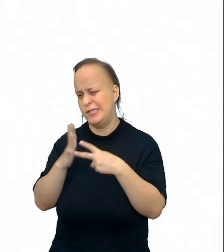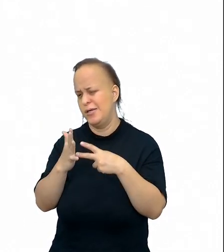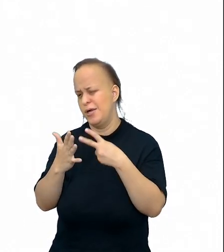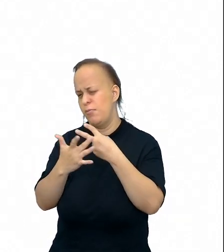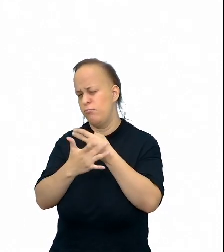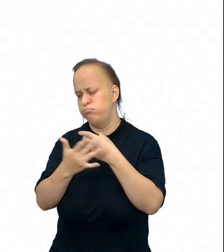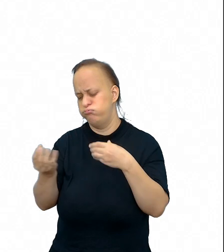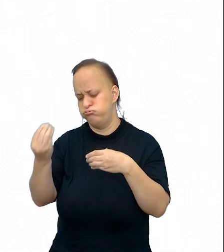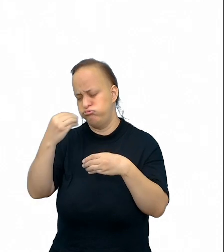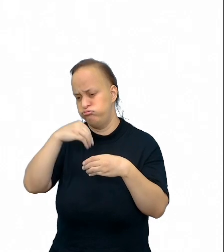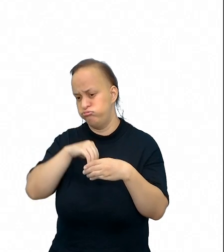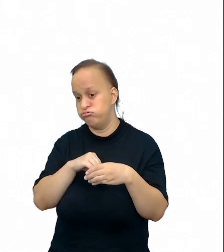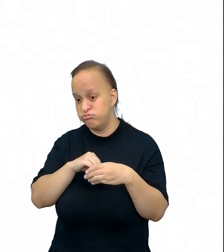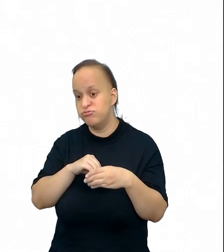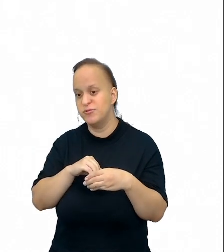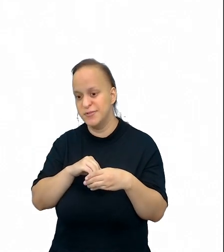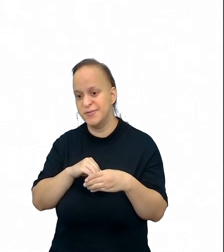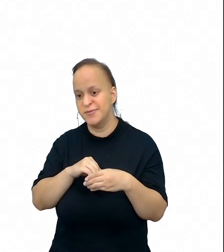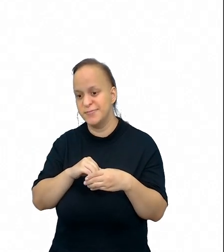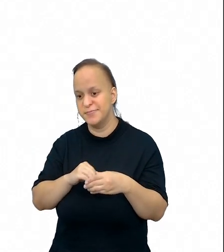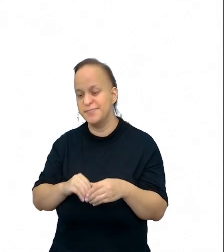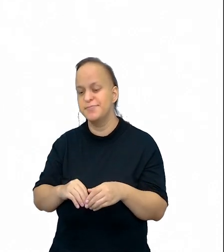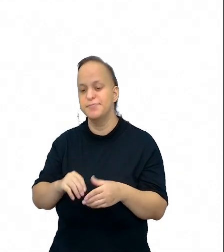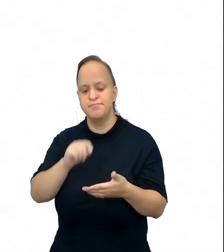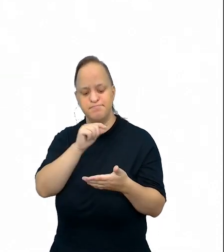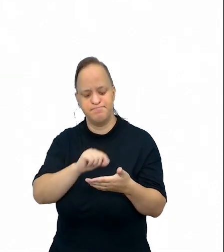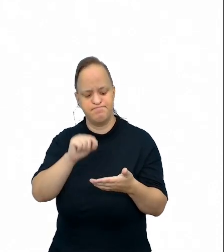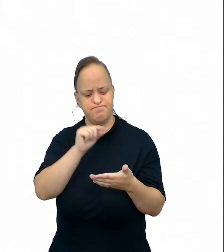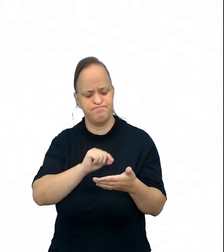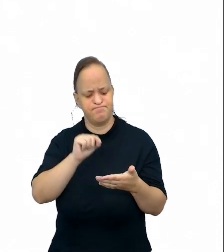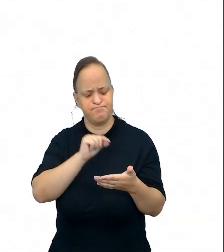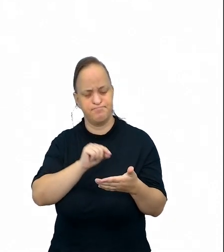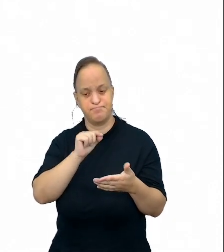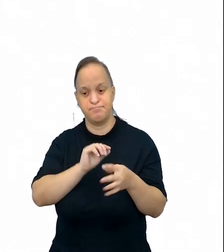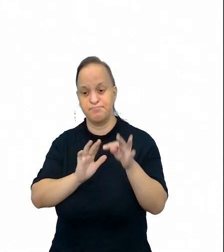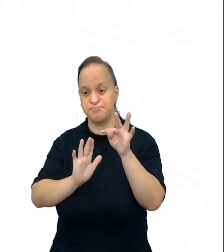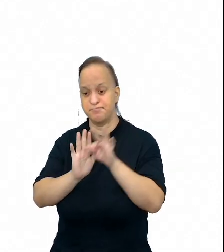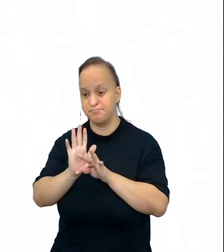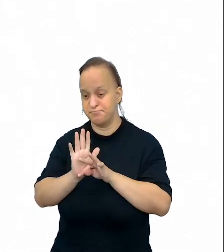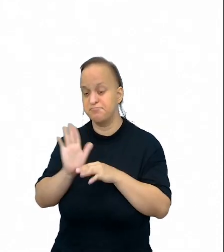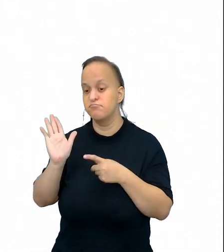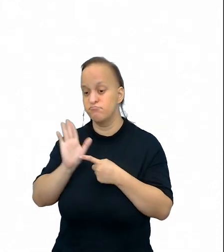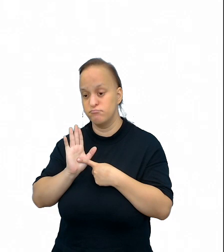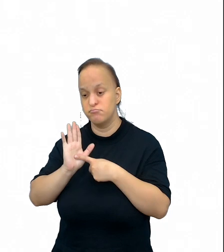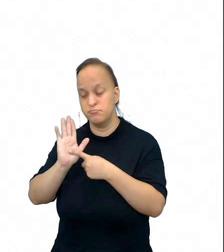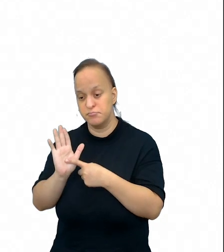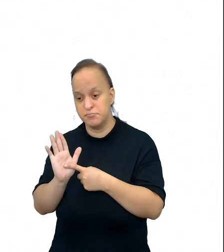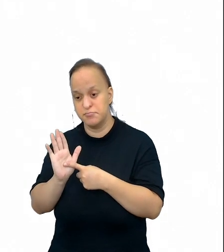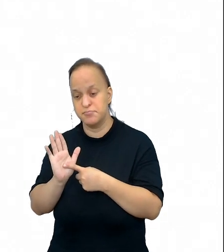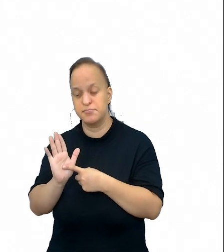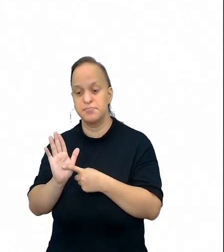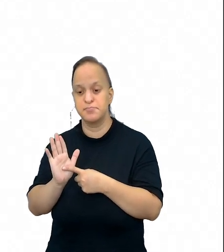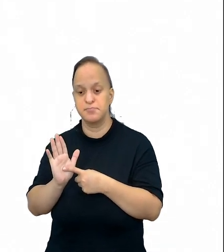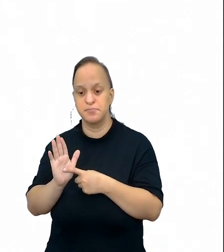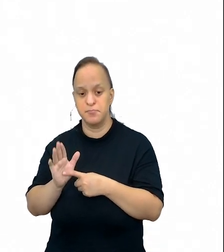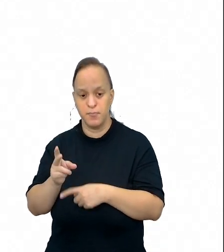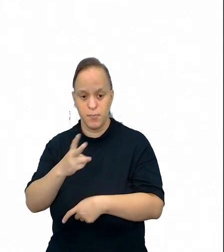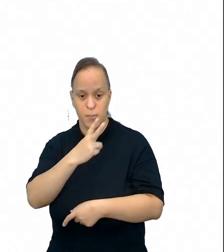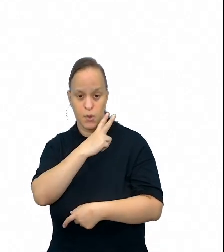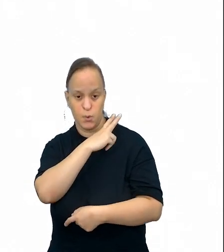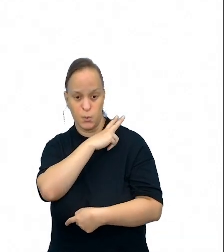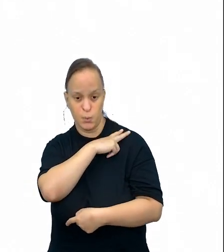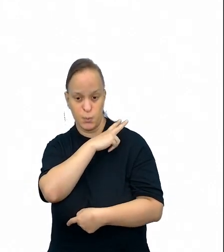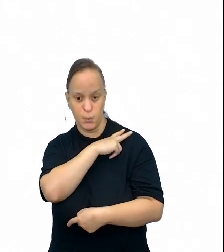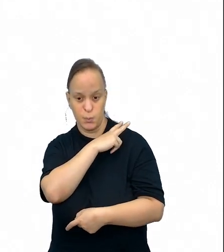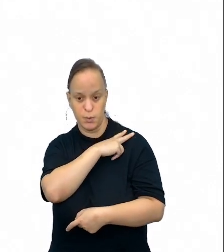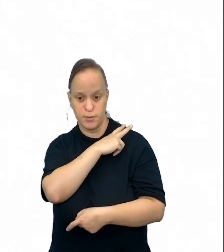apresentar, então, os seus textos escritos e produzidos para um podcast, né? Na segunda série, o